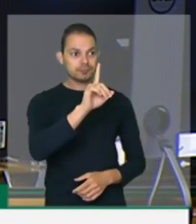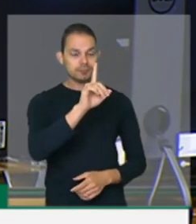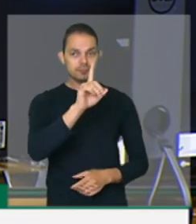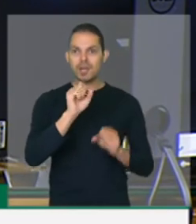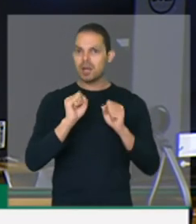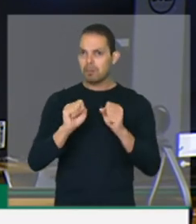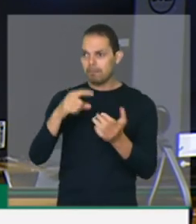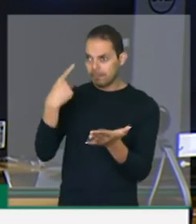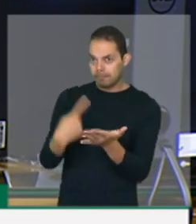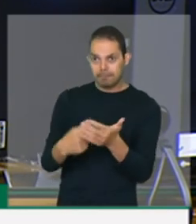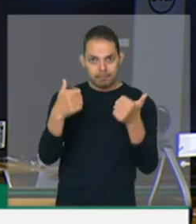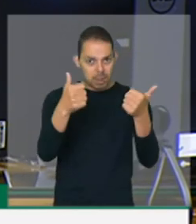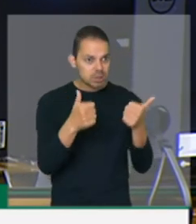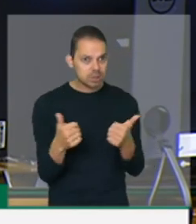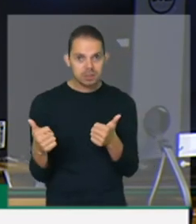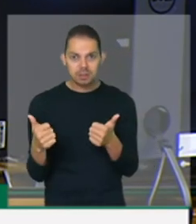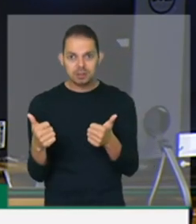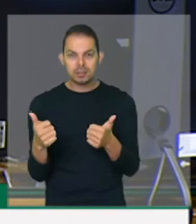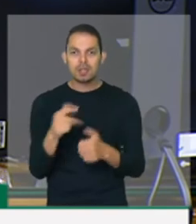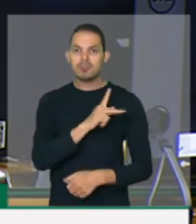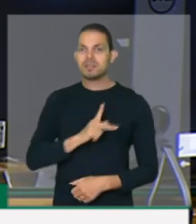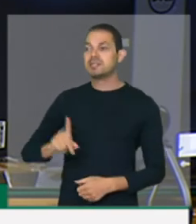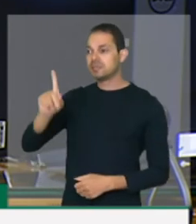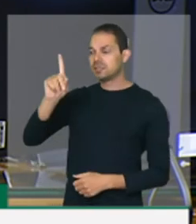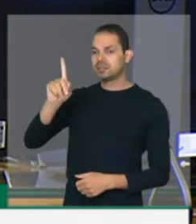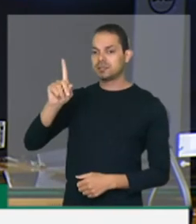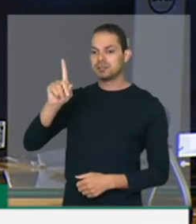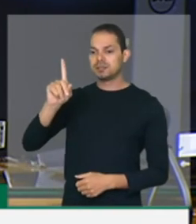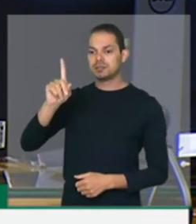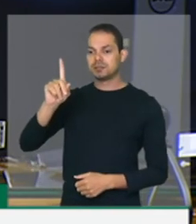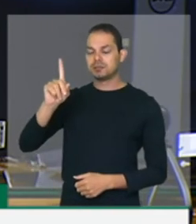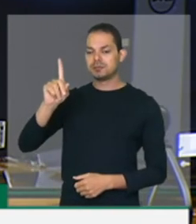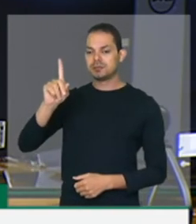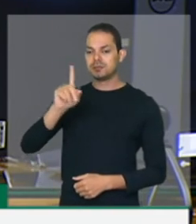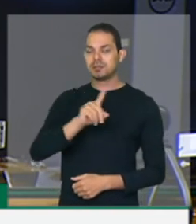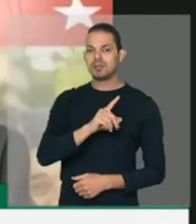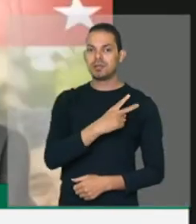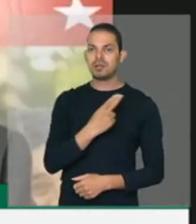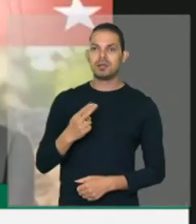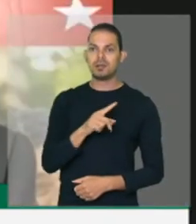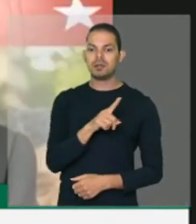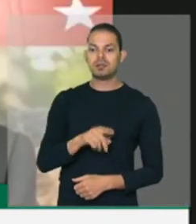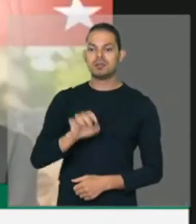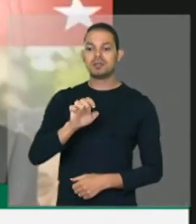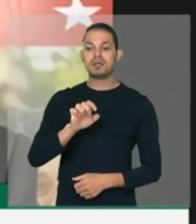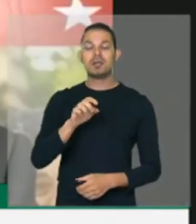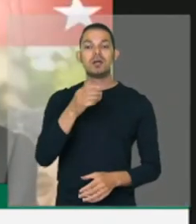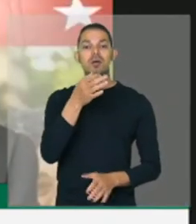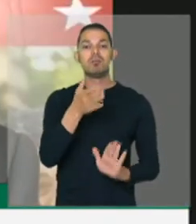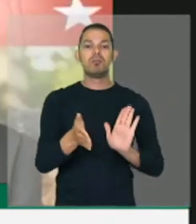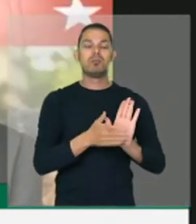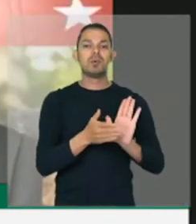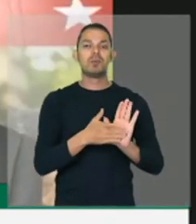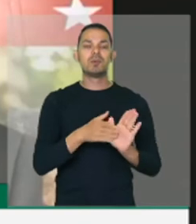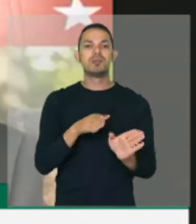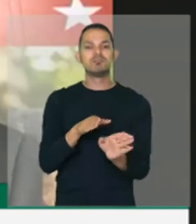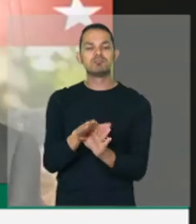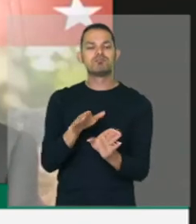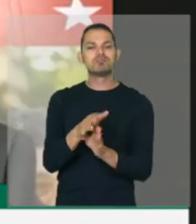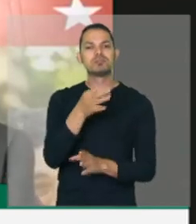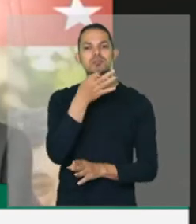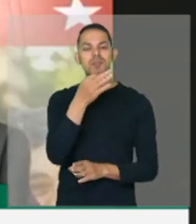construída assim? Presidente, pois não, deputado Arthur Lira, presidente Zé Guimarães, uma proposta de encaminhamento para resolver isso.